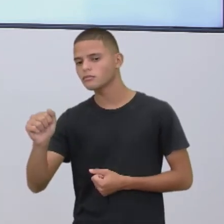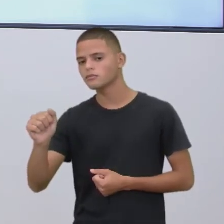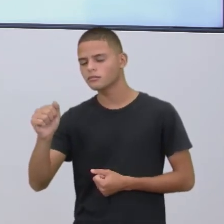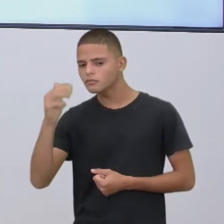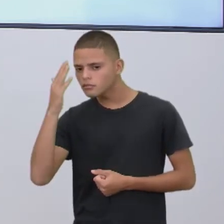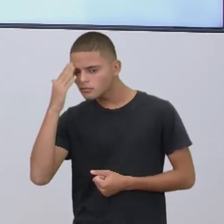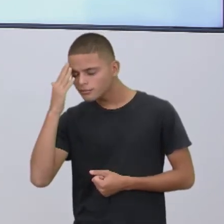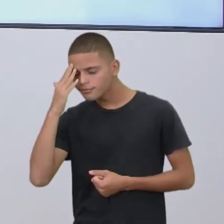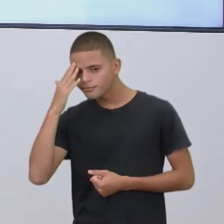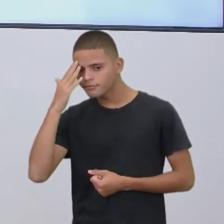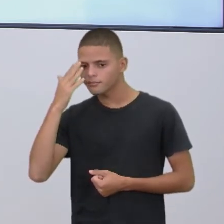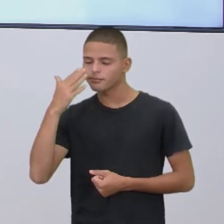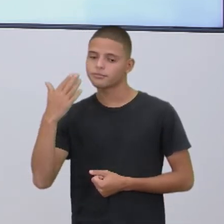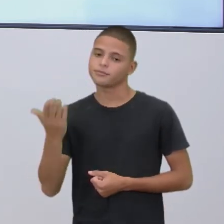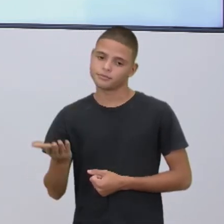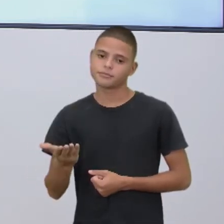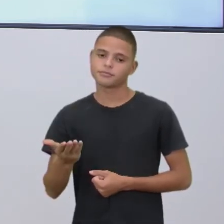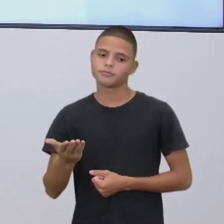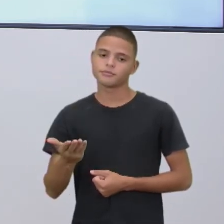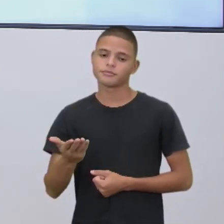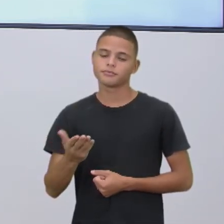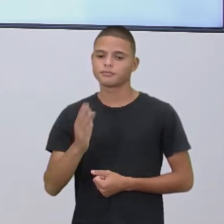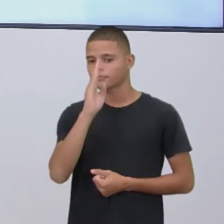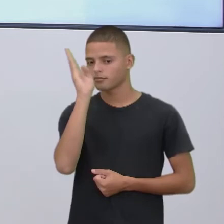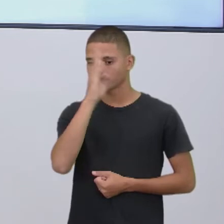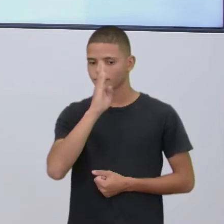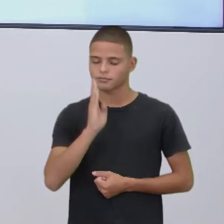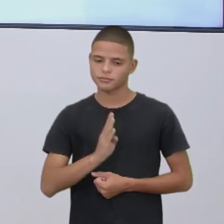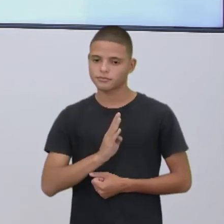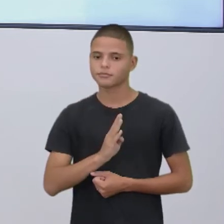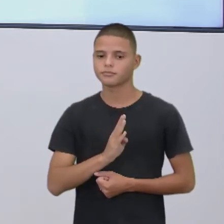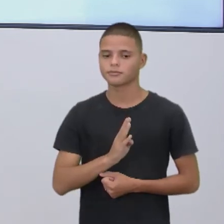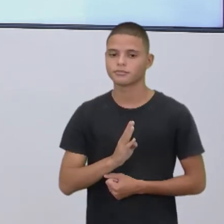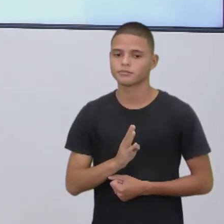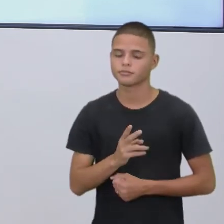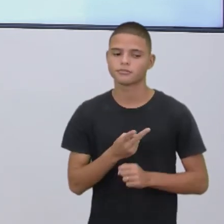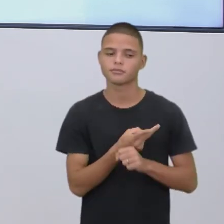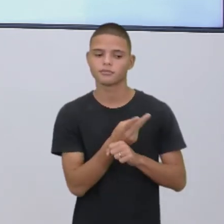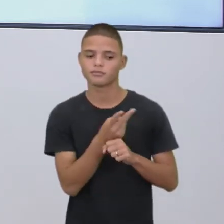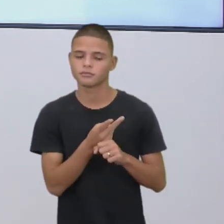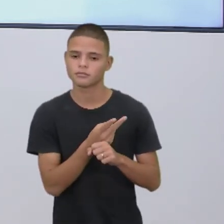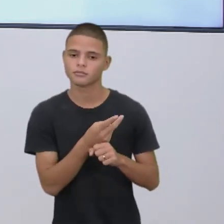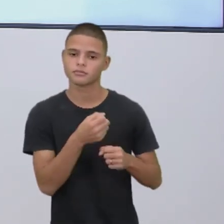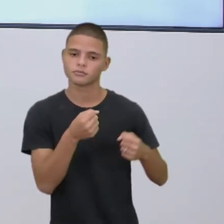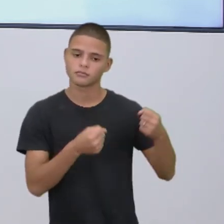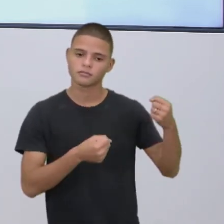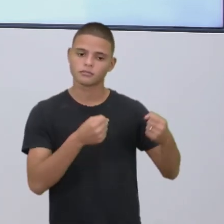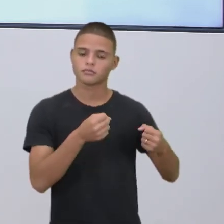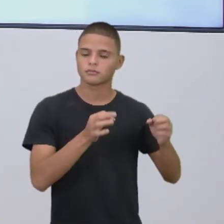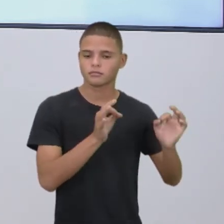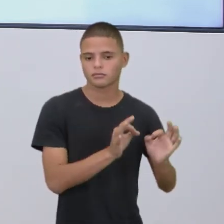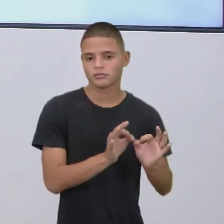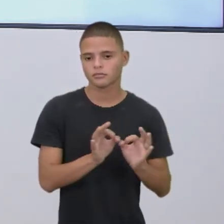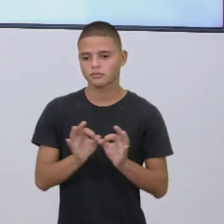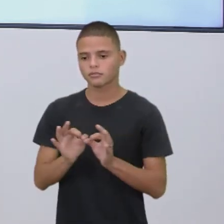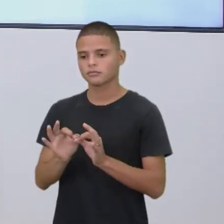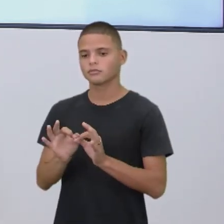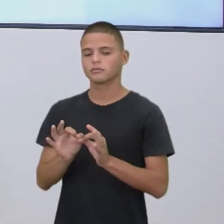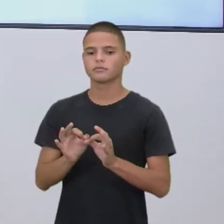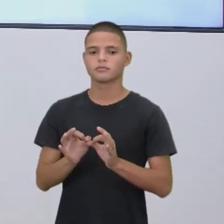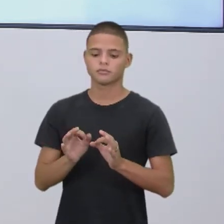Pois é, o brasileiro é conservador nas cores dos carros que eles escolhem, tá? Então a cor